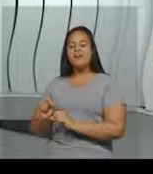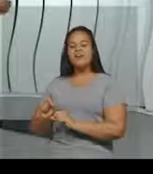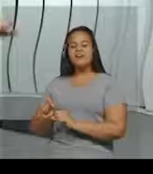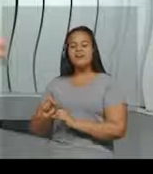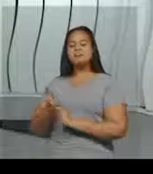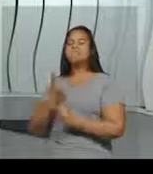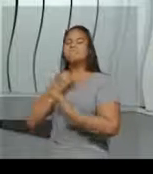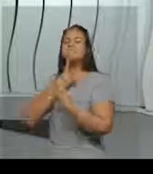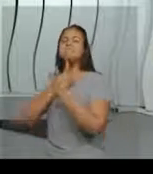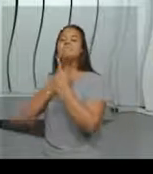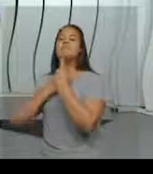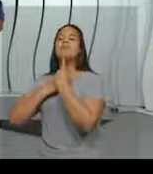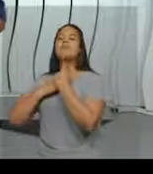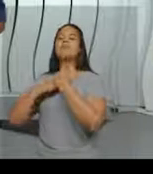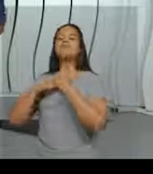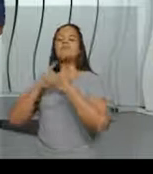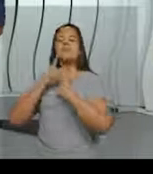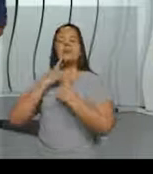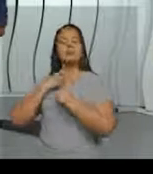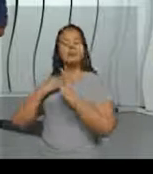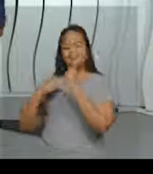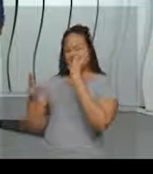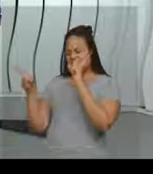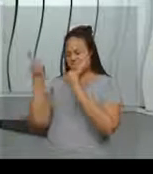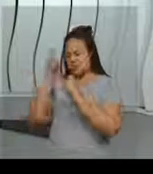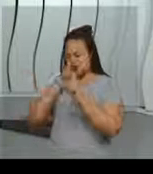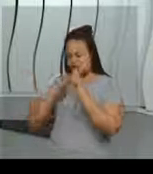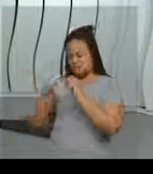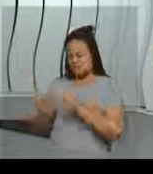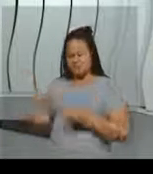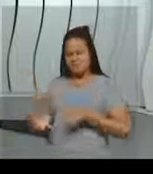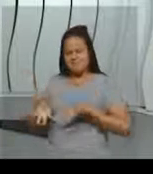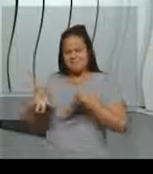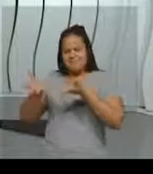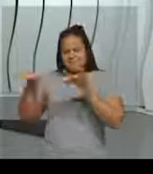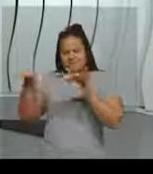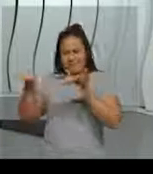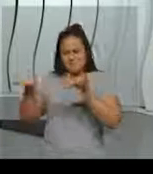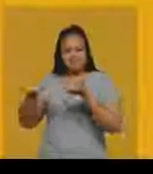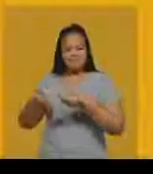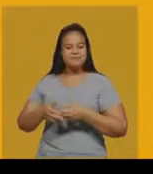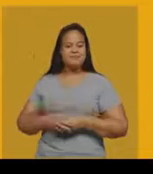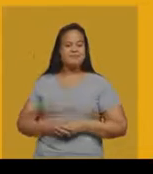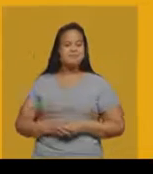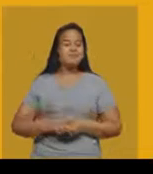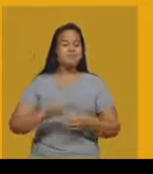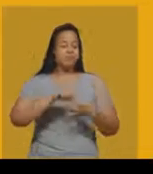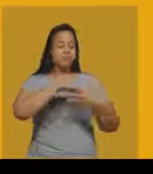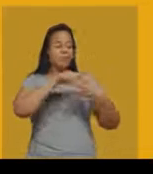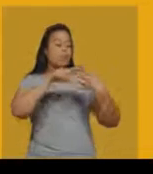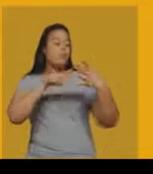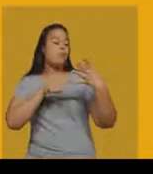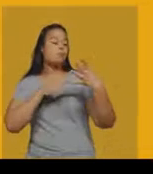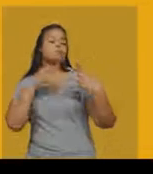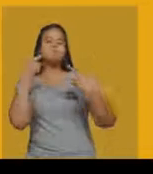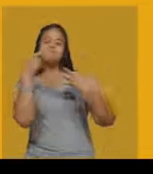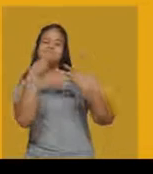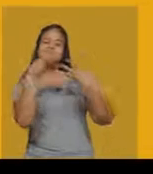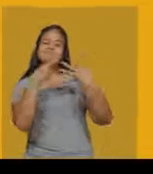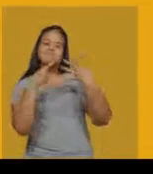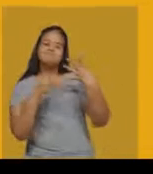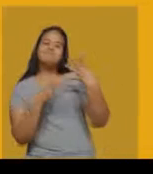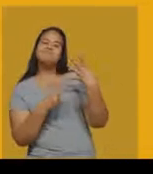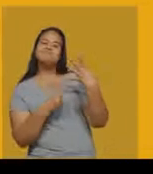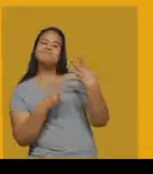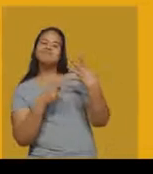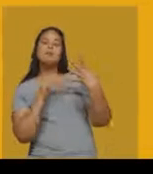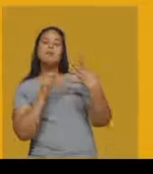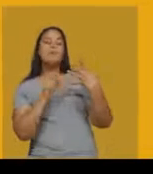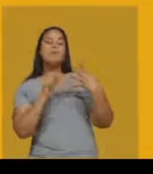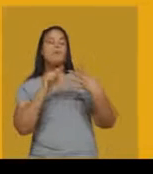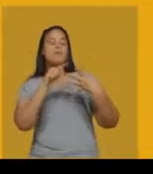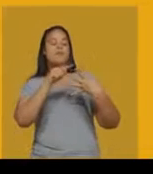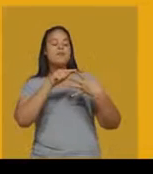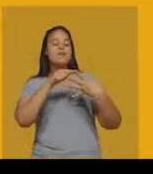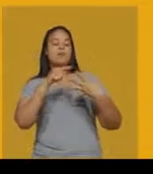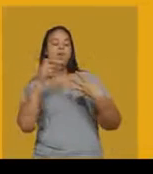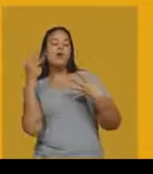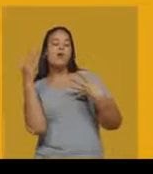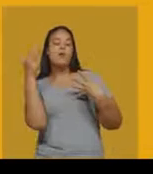desejo de expressão. Então, olha só, os 4 elementos da cultura hip hop são o